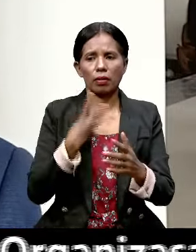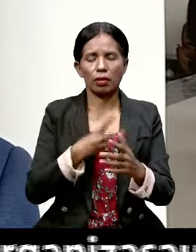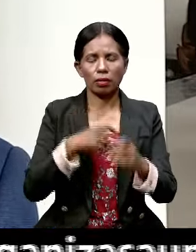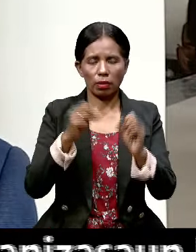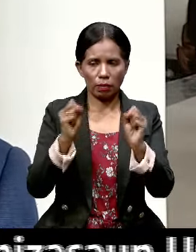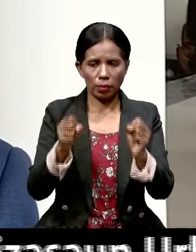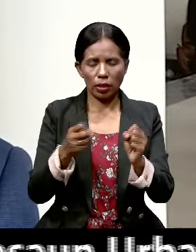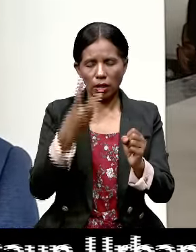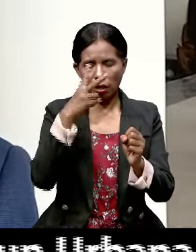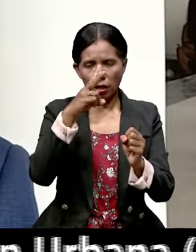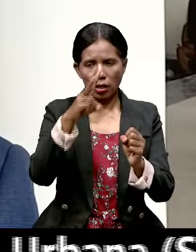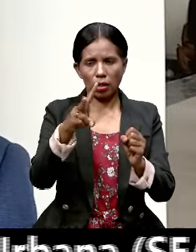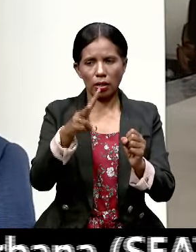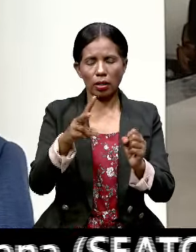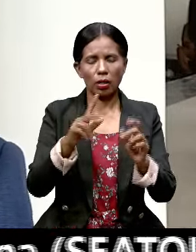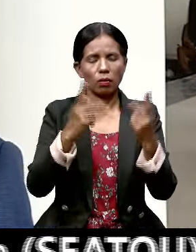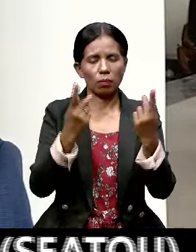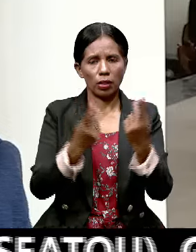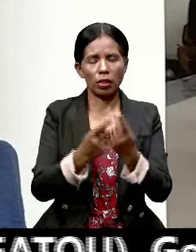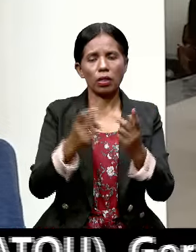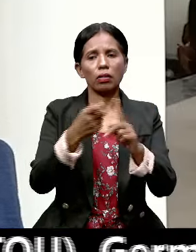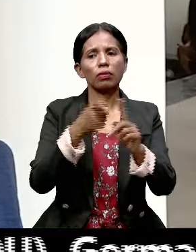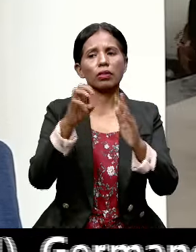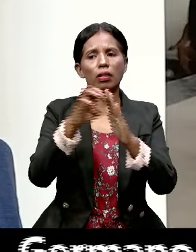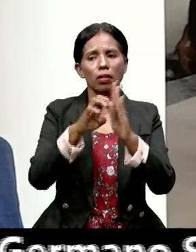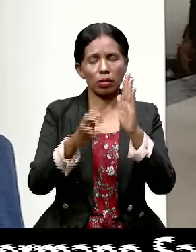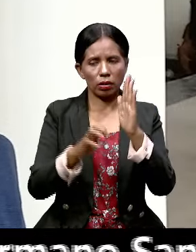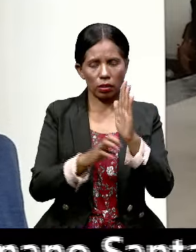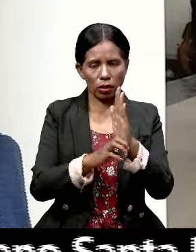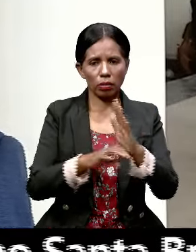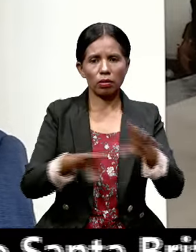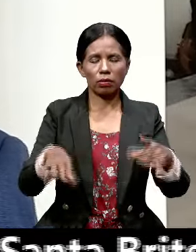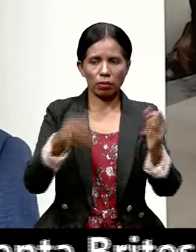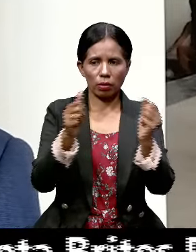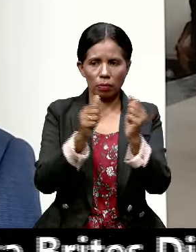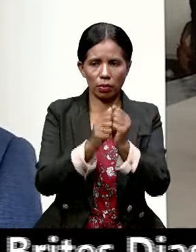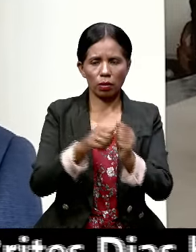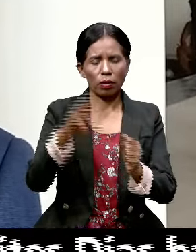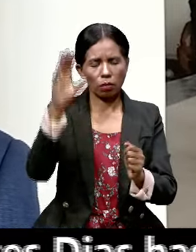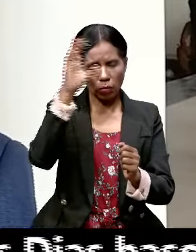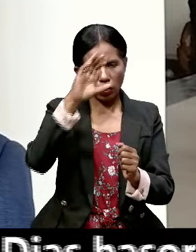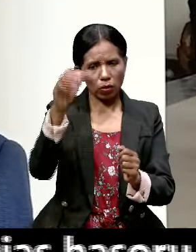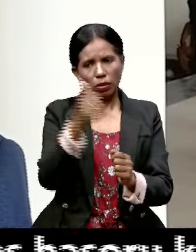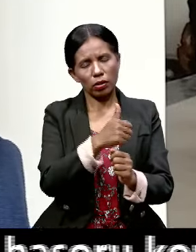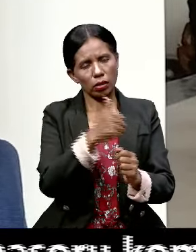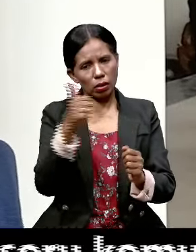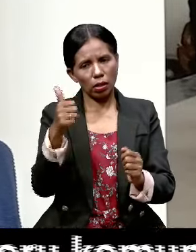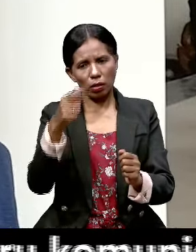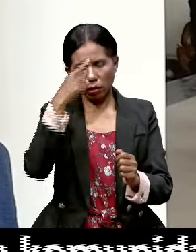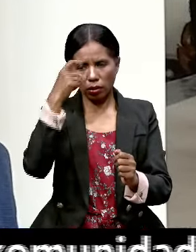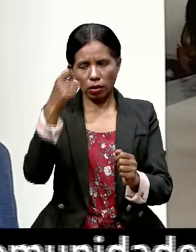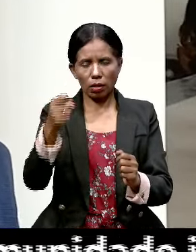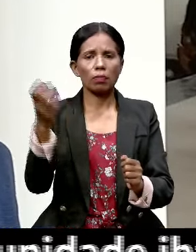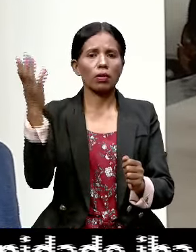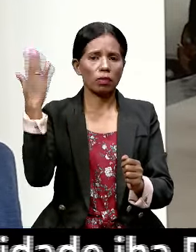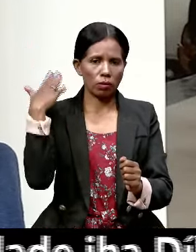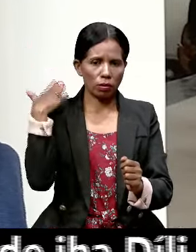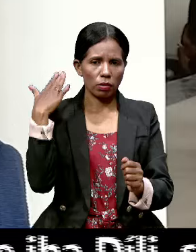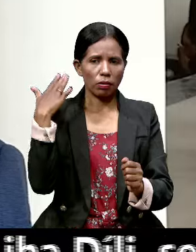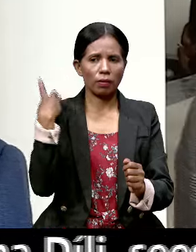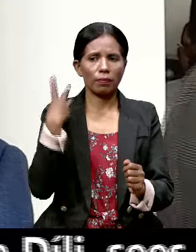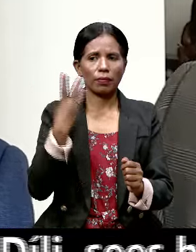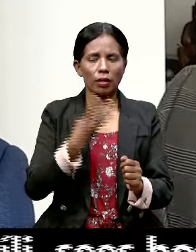empresarial estadunidense, muito conhecida, nunca estou formasi tambah puluh kedas da